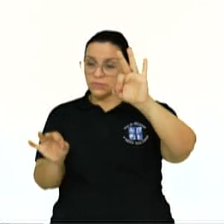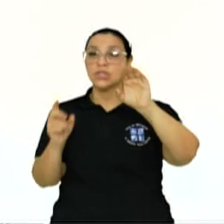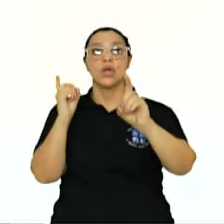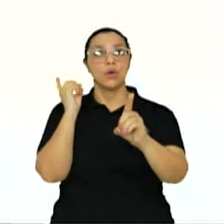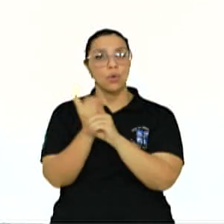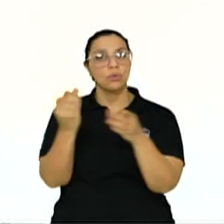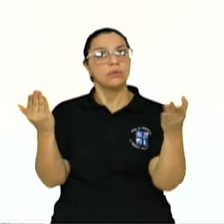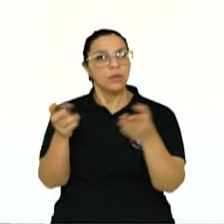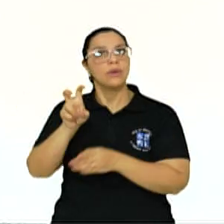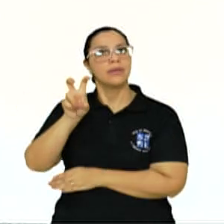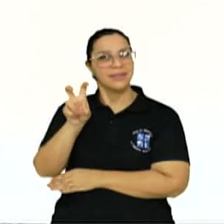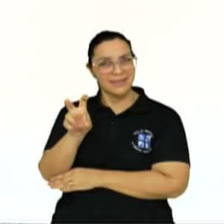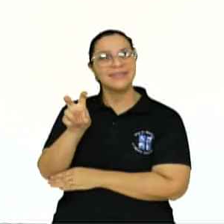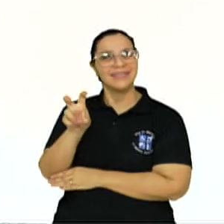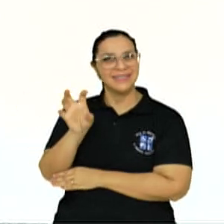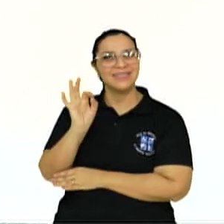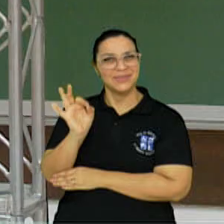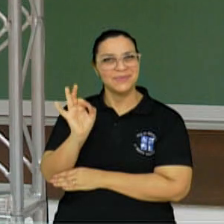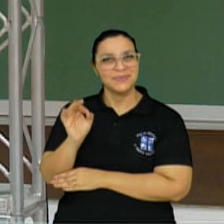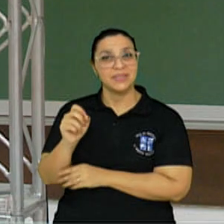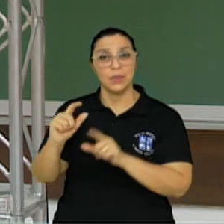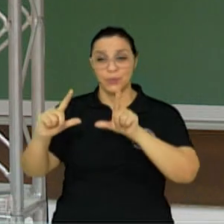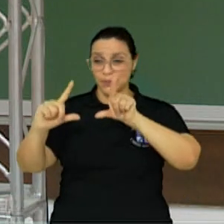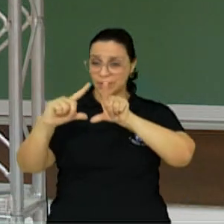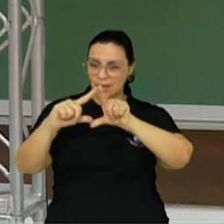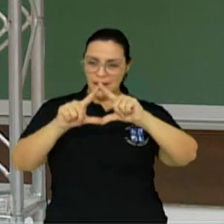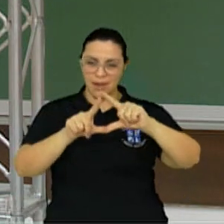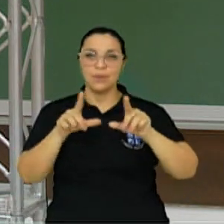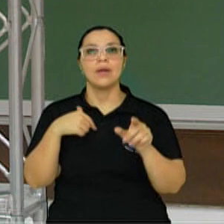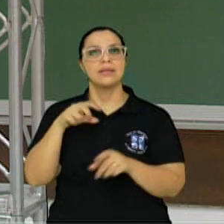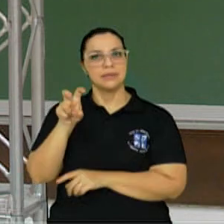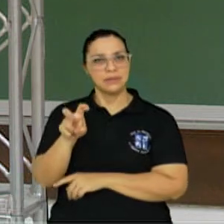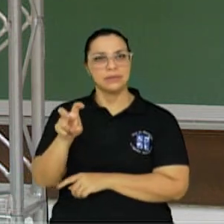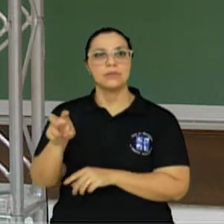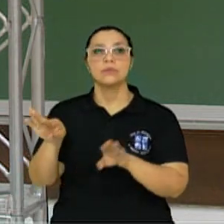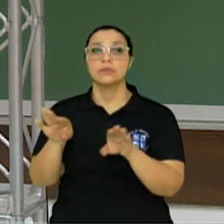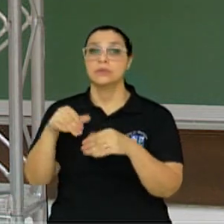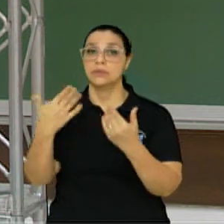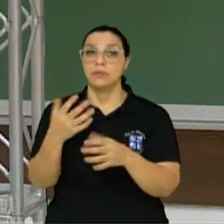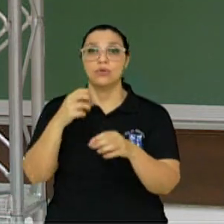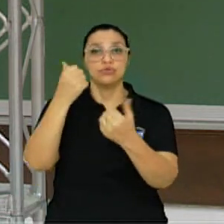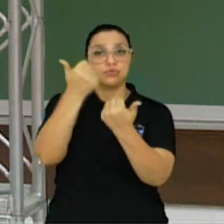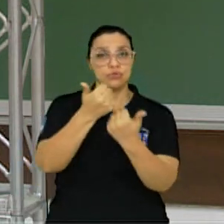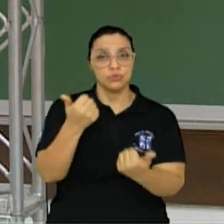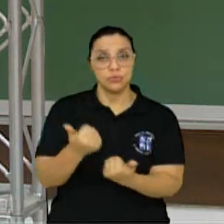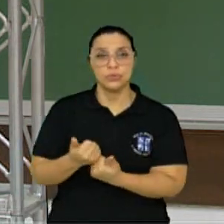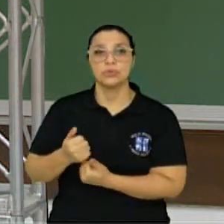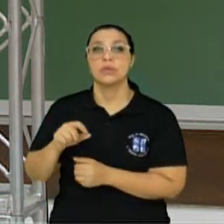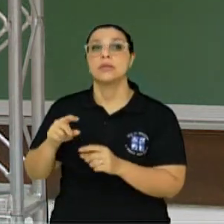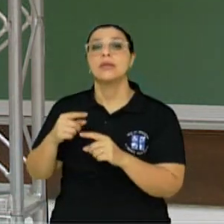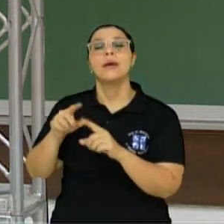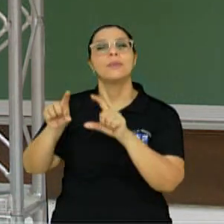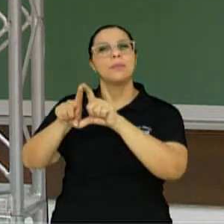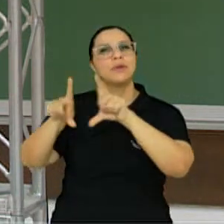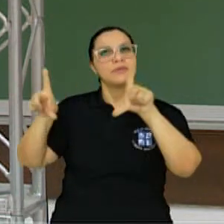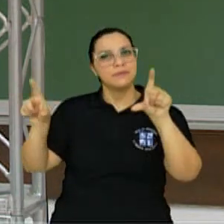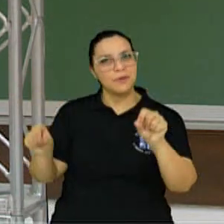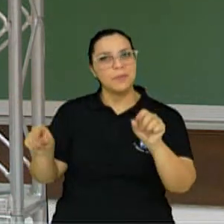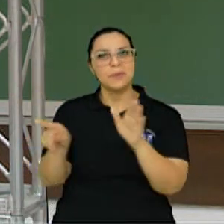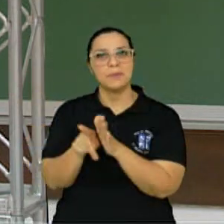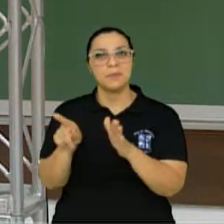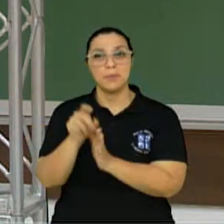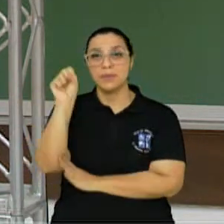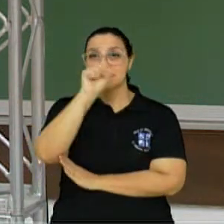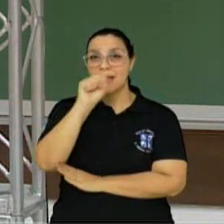é também a altura do triângulo lateral, é 5. Então, vou substituir na fórmula